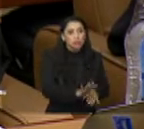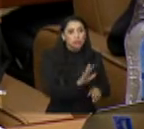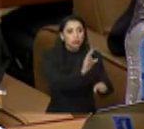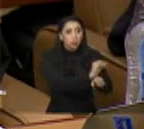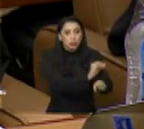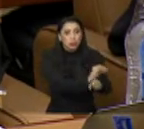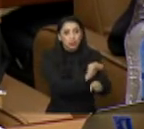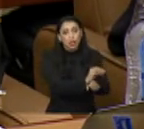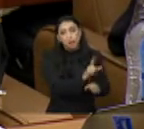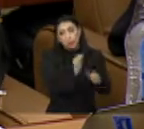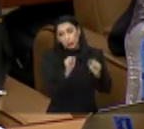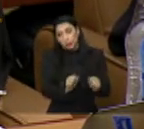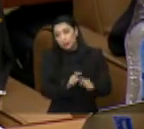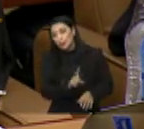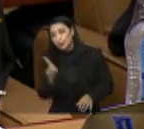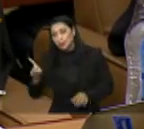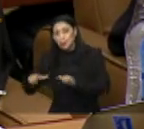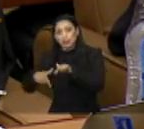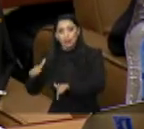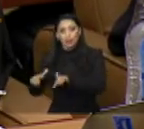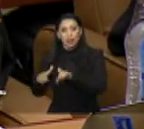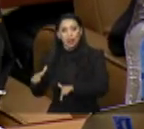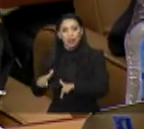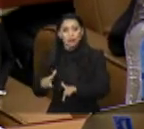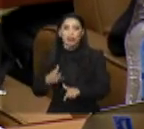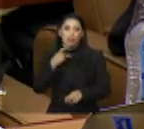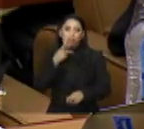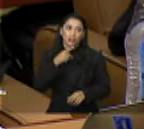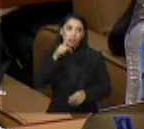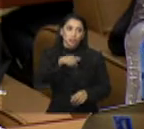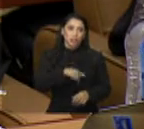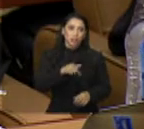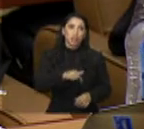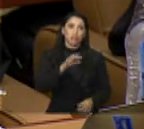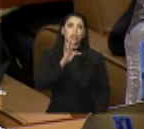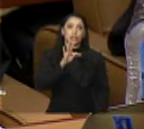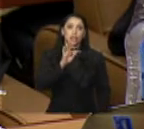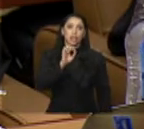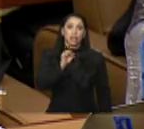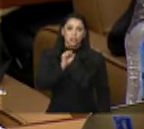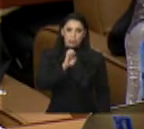podem usar a creche do supremo e o TSE